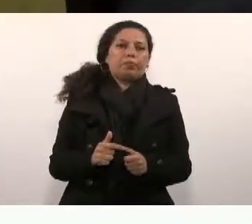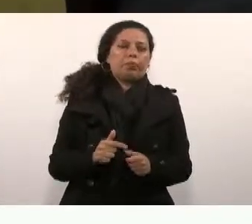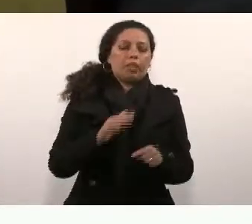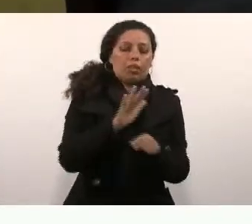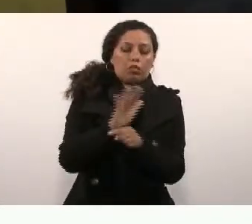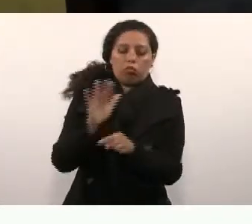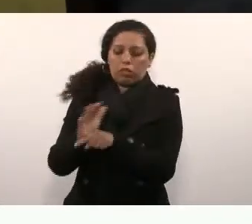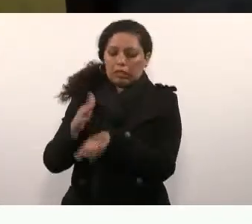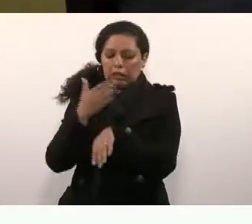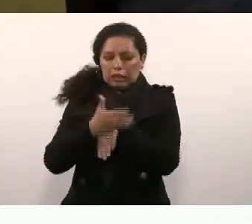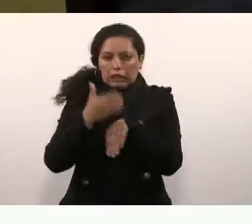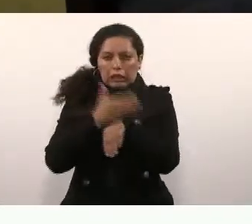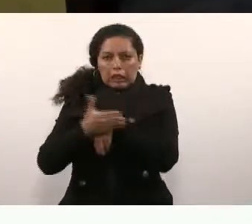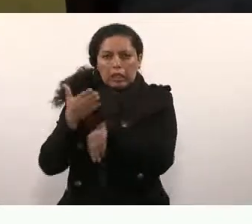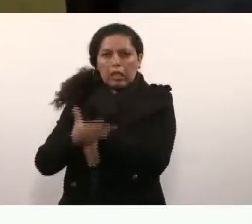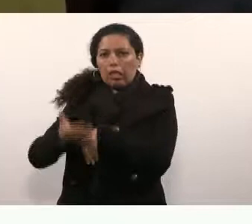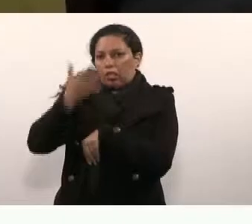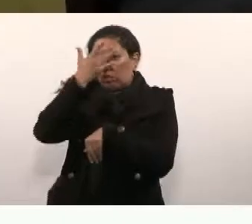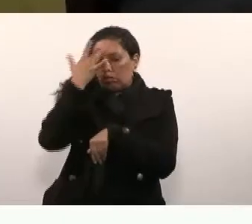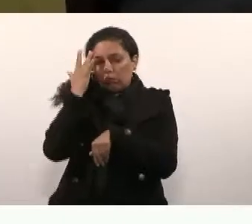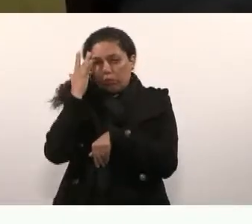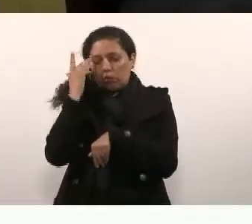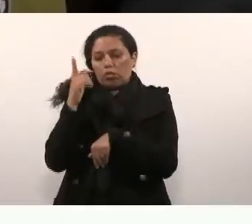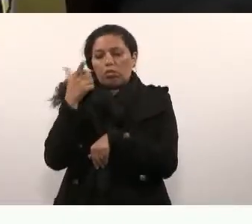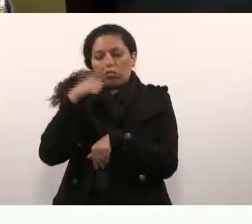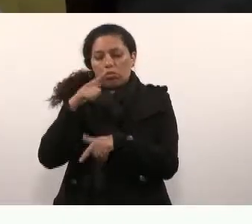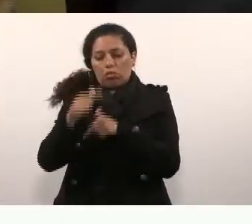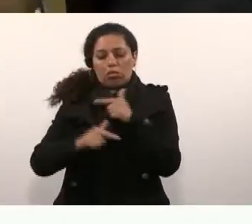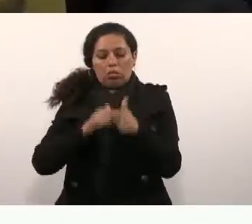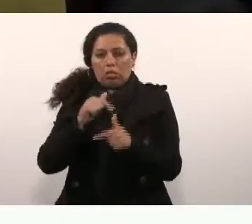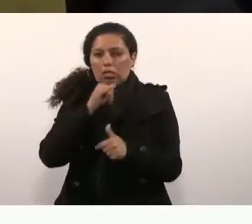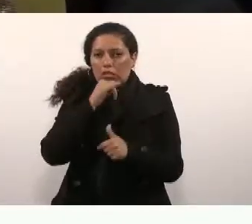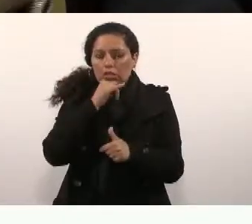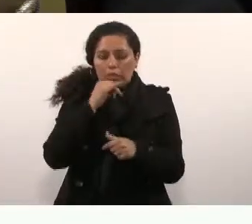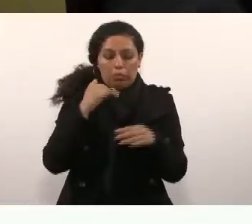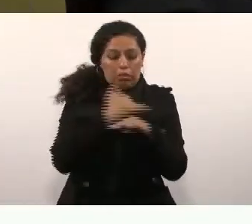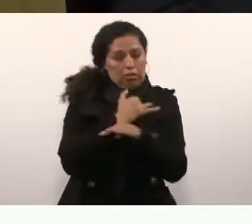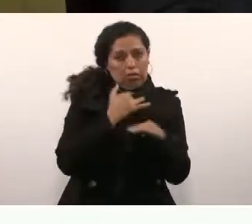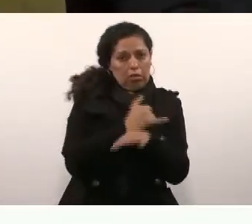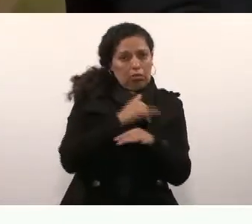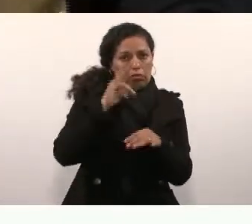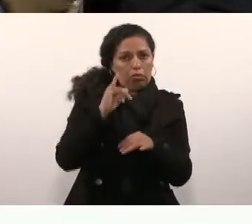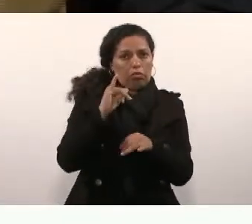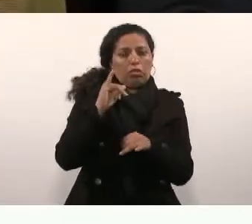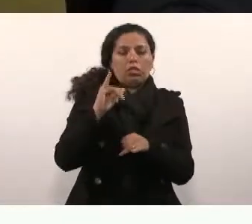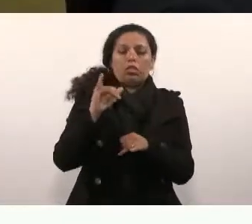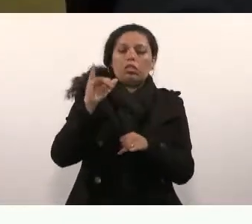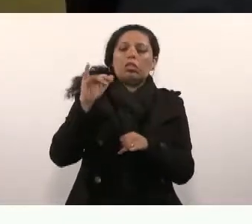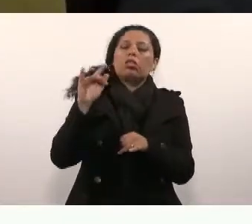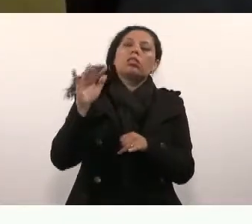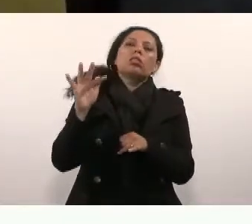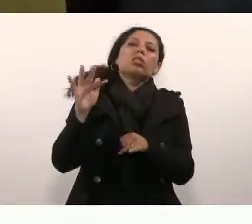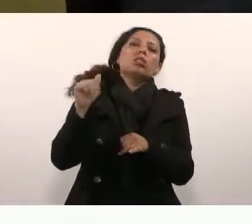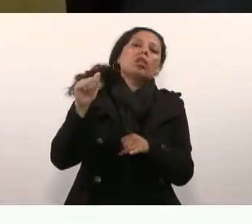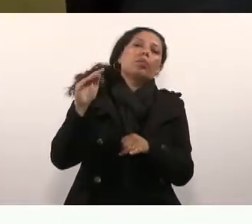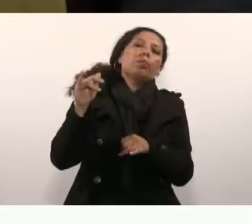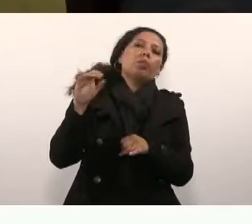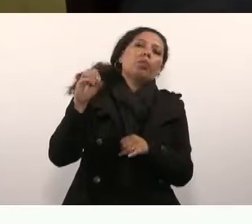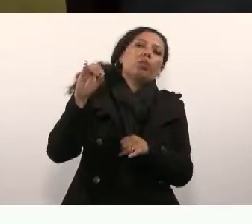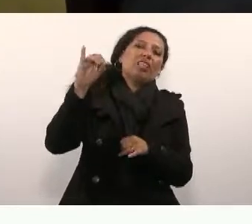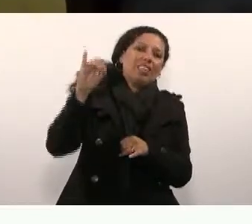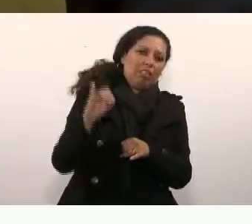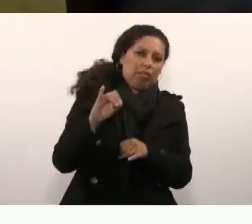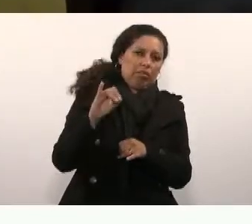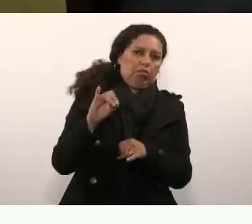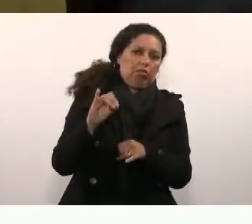com treinamento local, porque todo isso, como aconteceu com Itaboraí, que é mais fácil, para vocês que são aqui mais da metropolitana